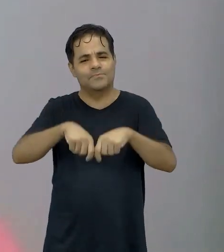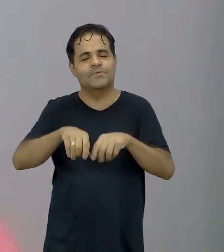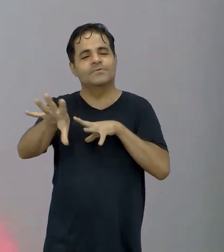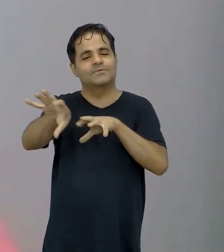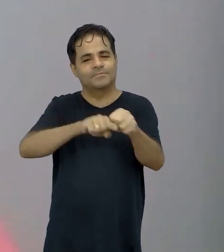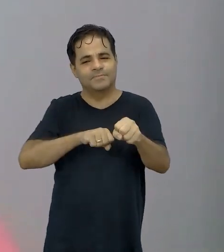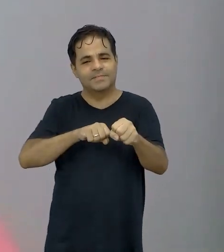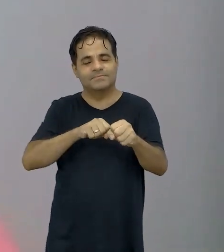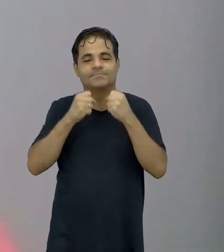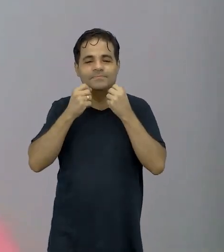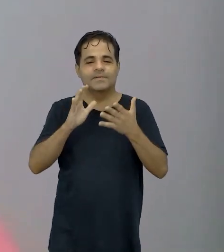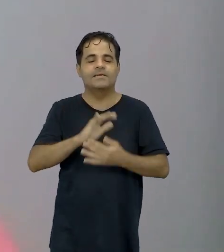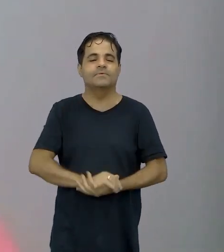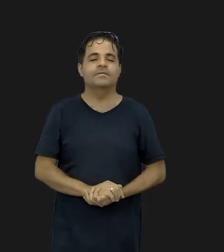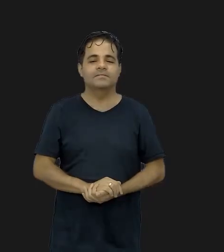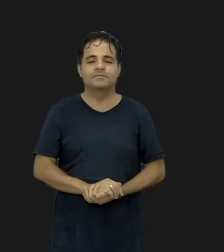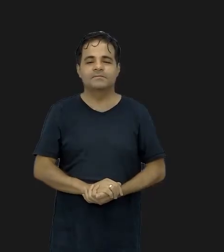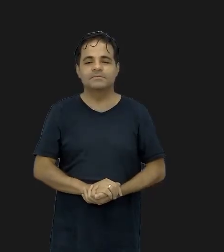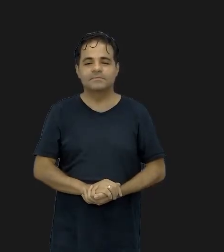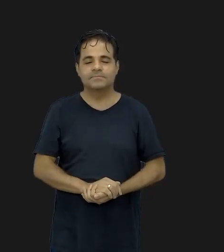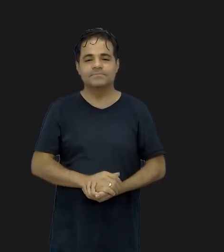formação.